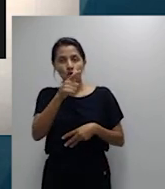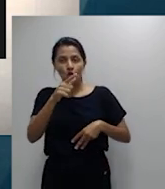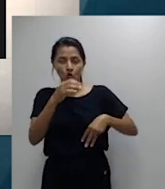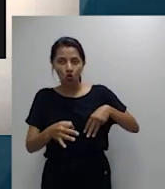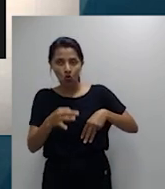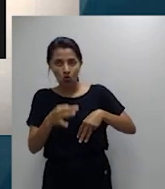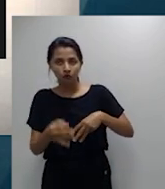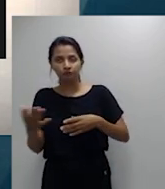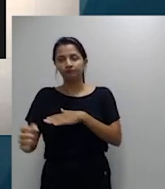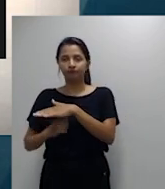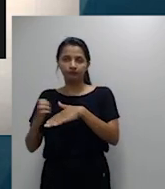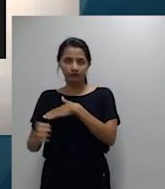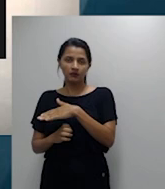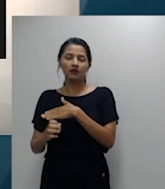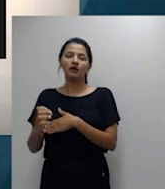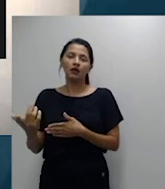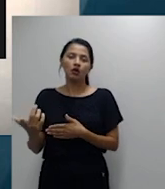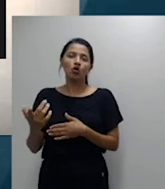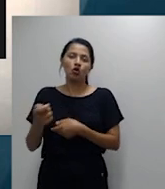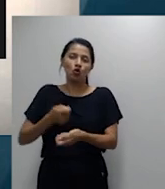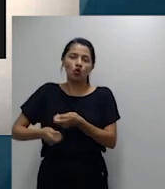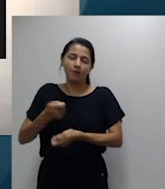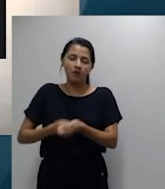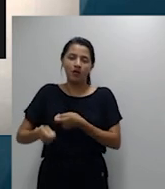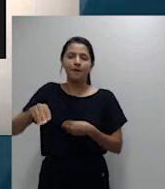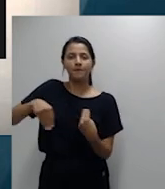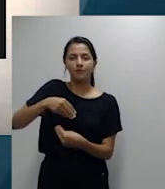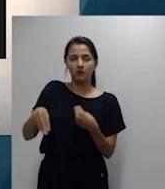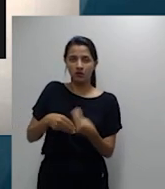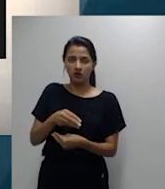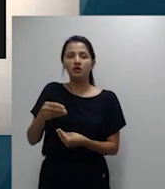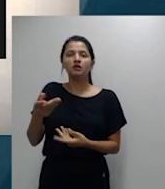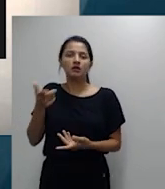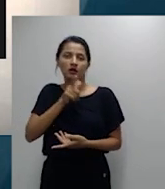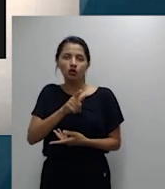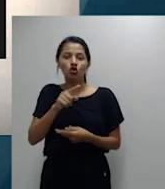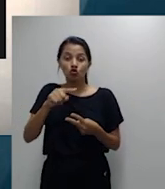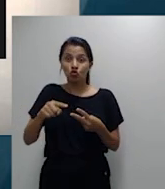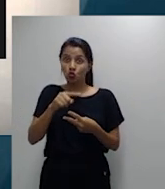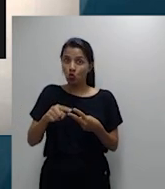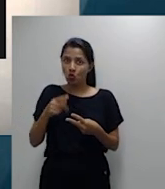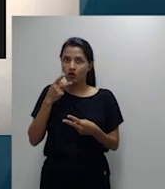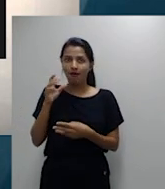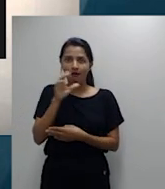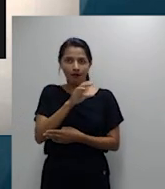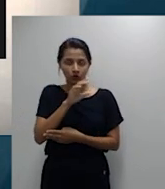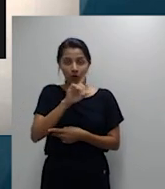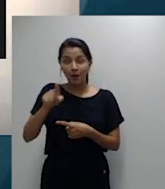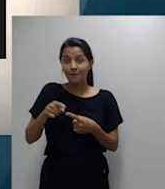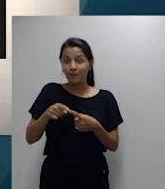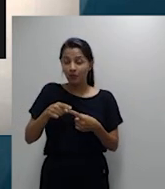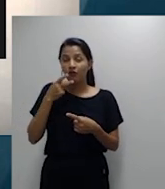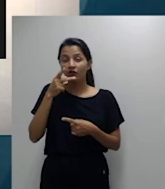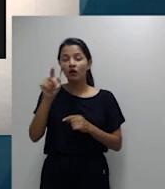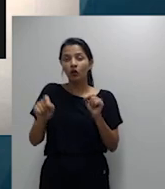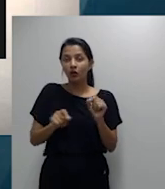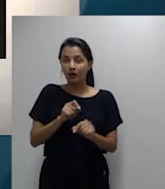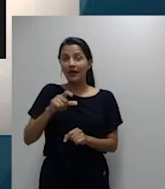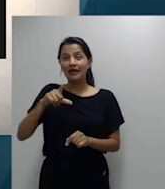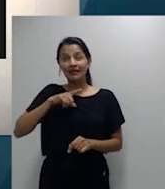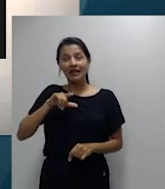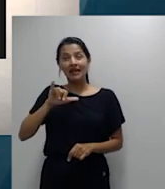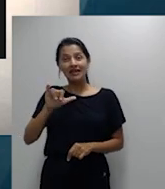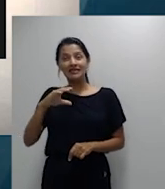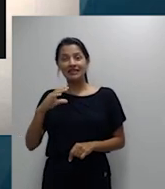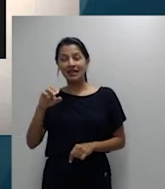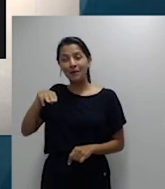econômicos cure assim Na verdade: bastante sincero em meio a questão e dizer olha para aquele cms eu